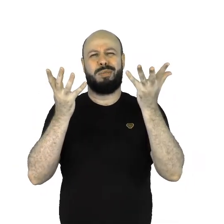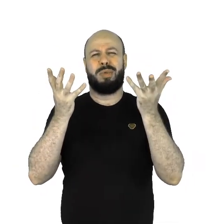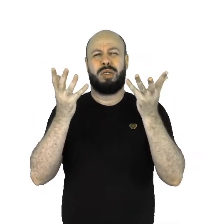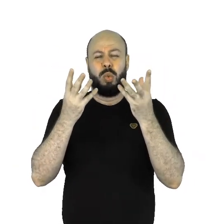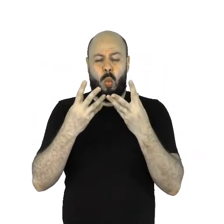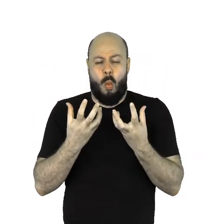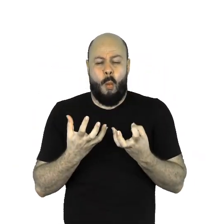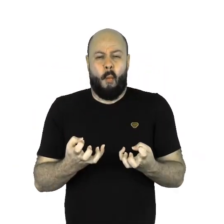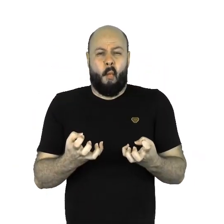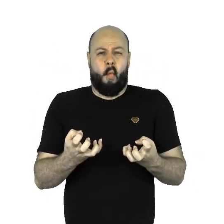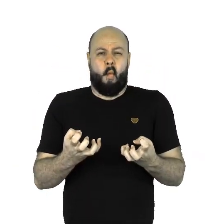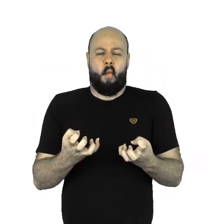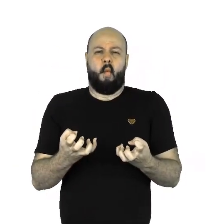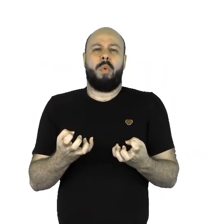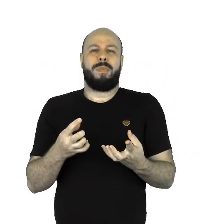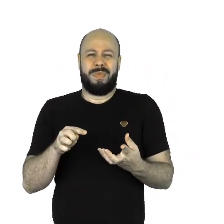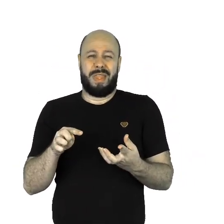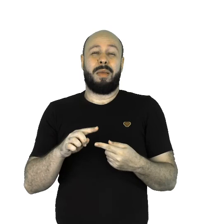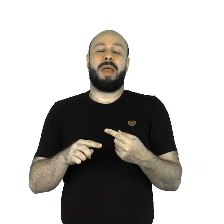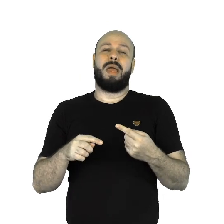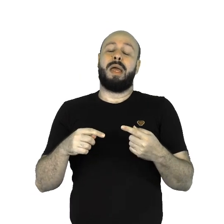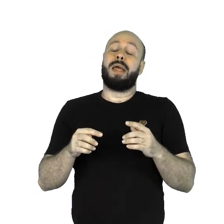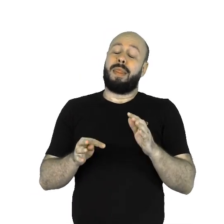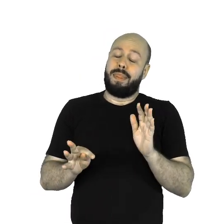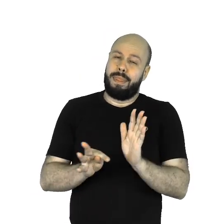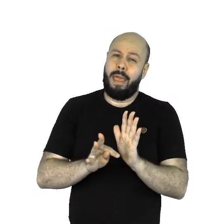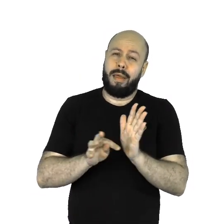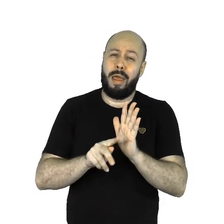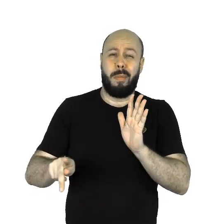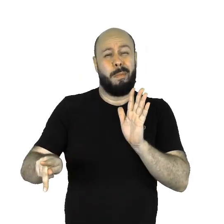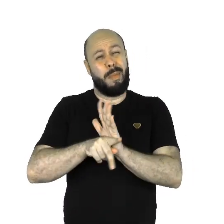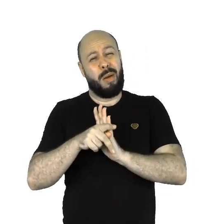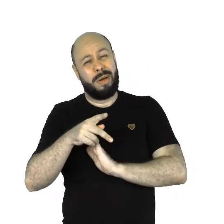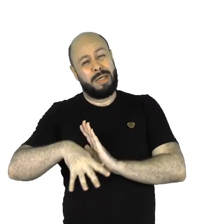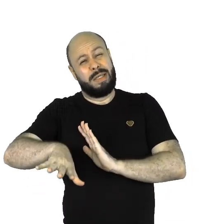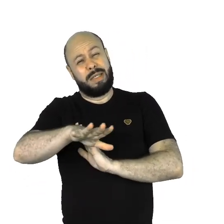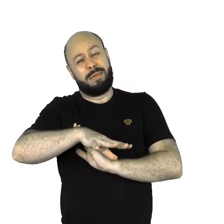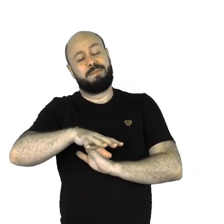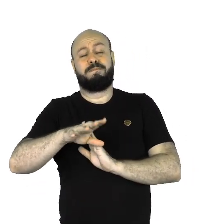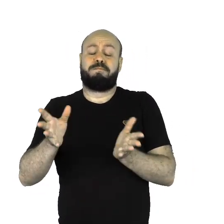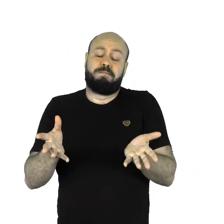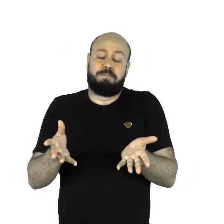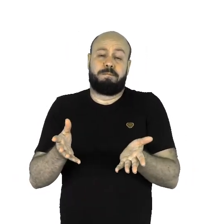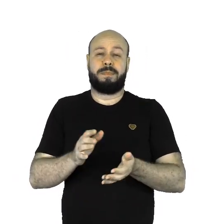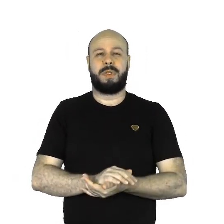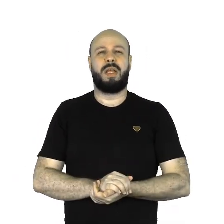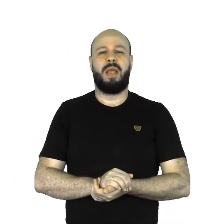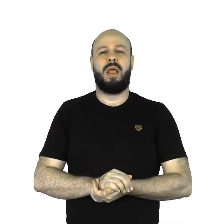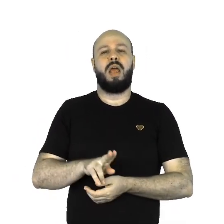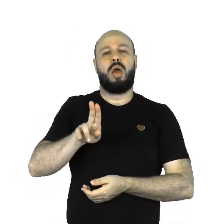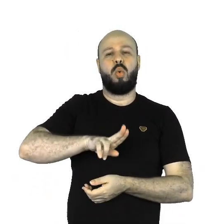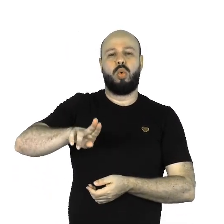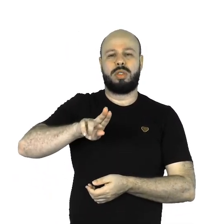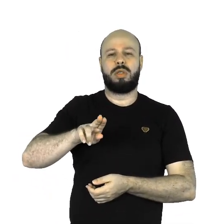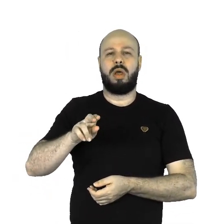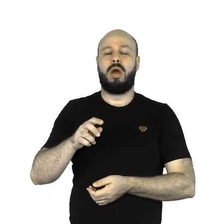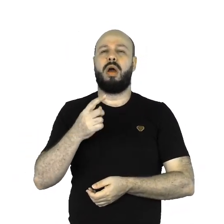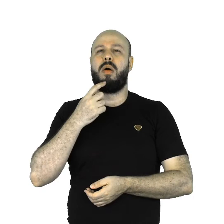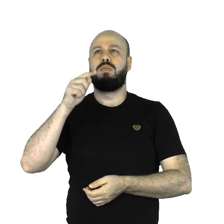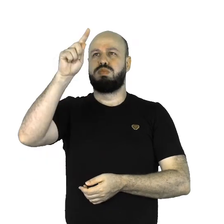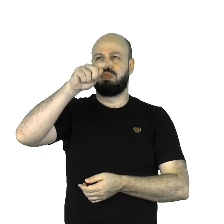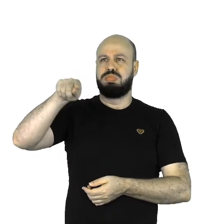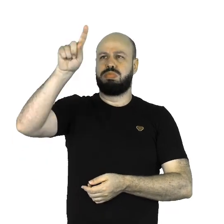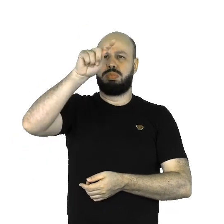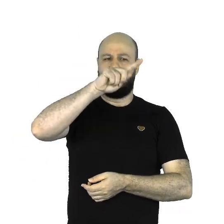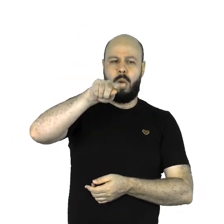e o desenvolvimento de técnicas. Essas técnicas eles utilizam mais aonde? Nessas regiões que eu coloquei aí em